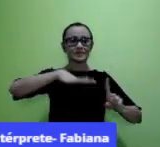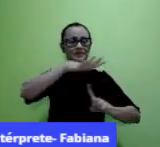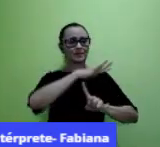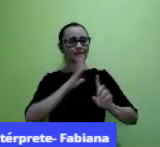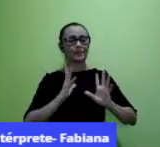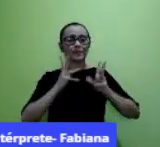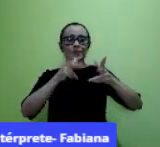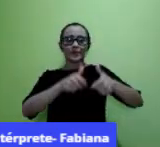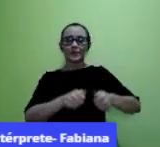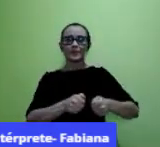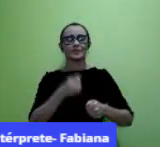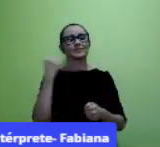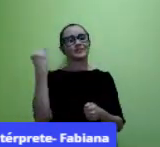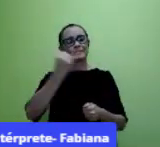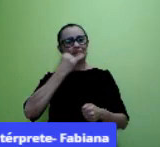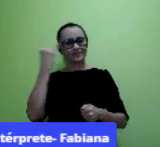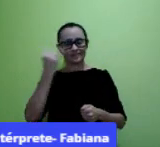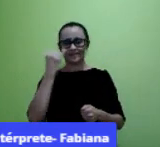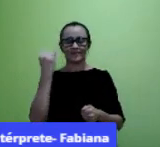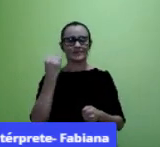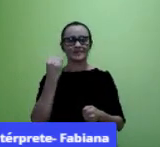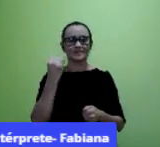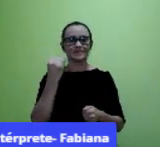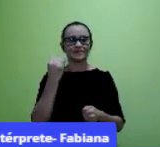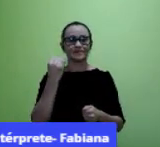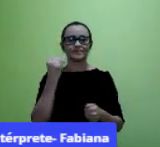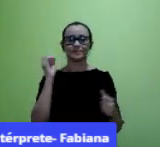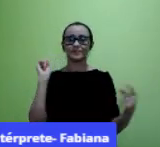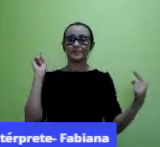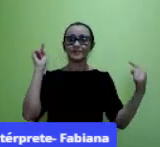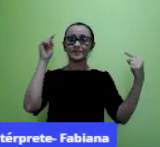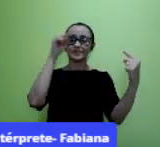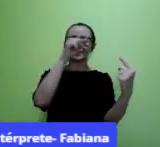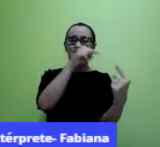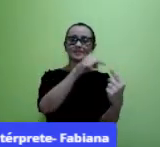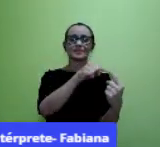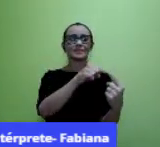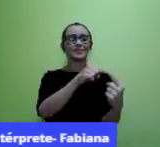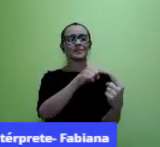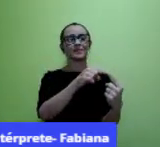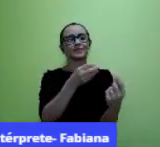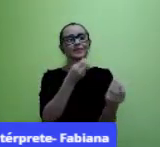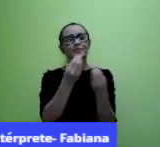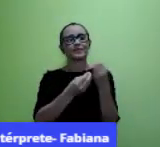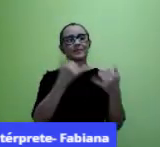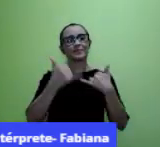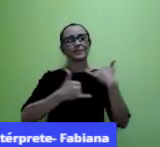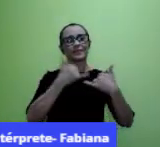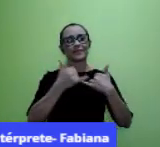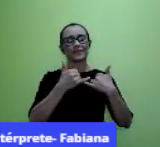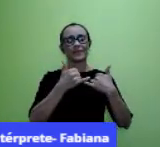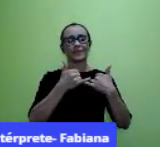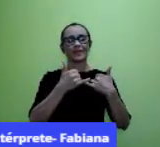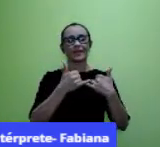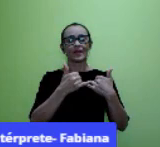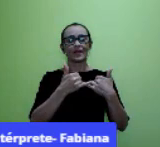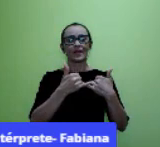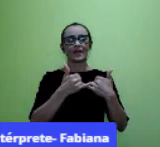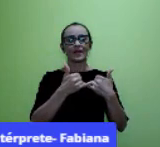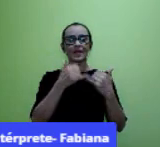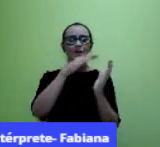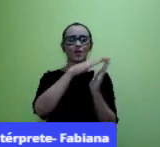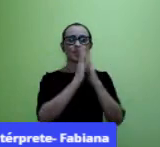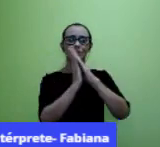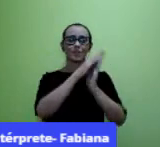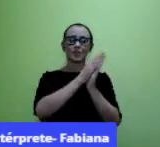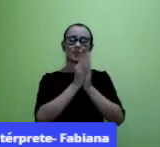E onde vai trazer isso? Na brincadeira. Quando uma criança brinca de boneca, quando essa boneca passa